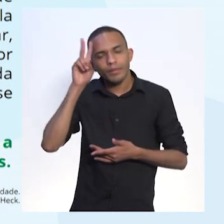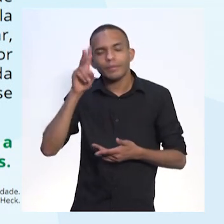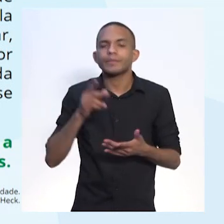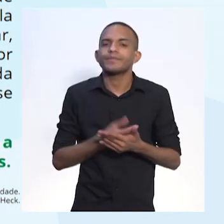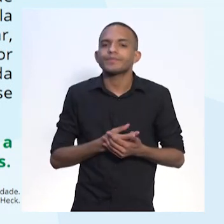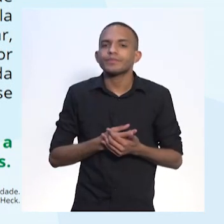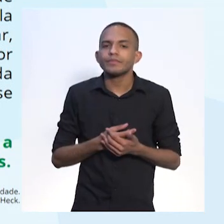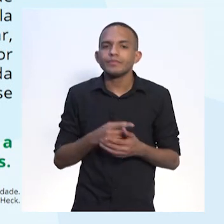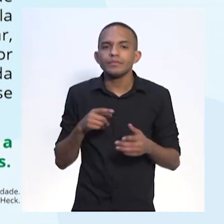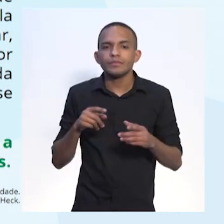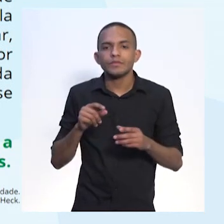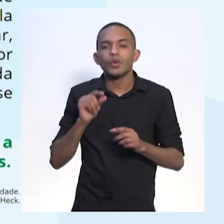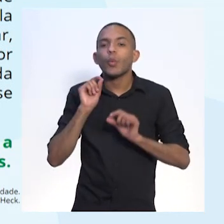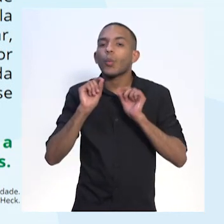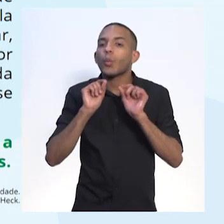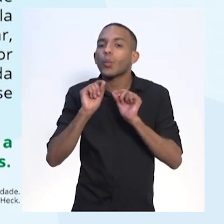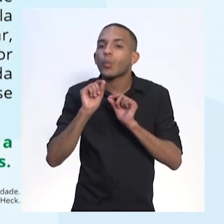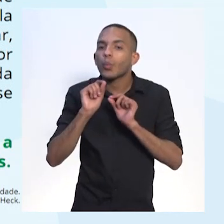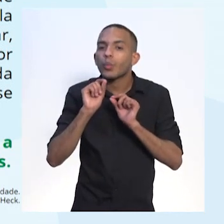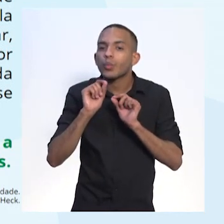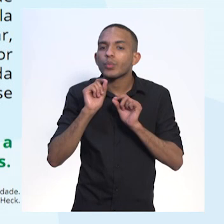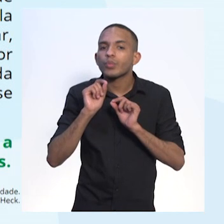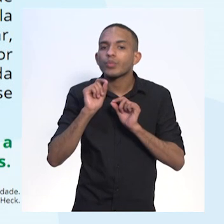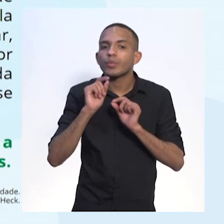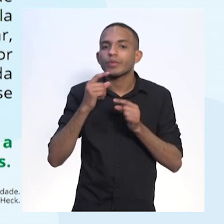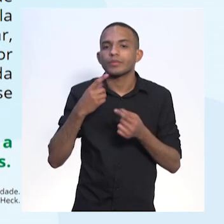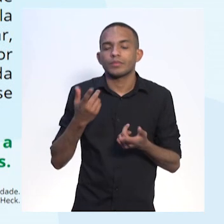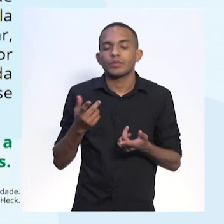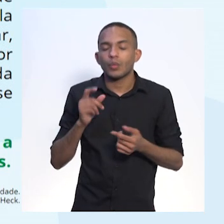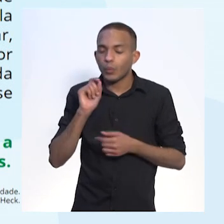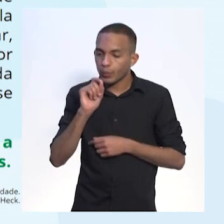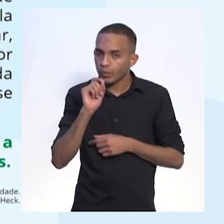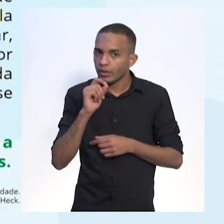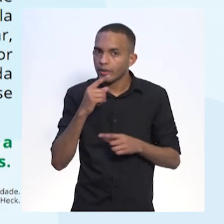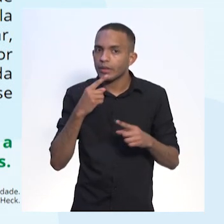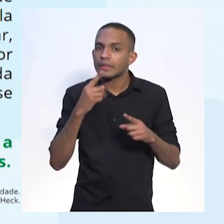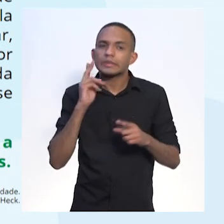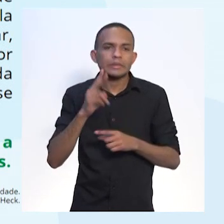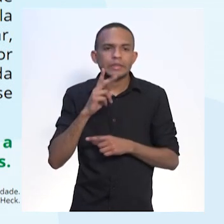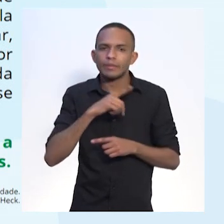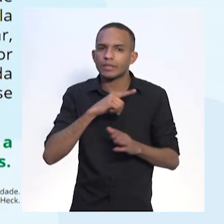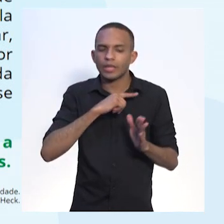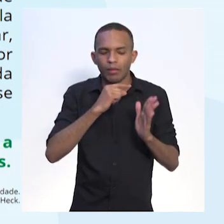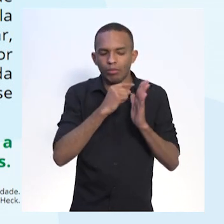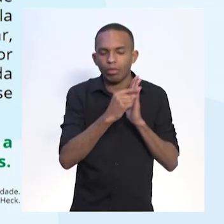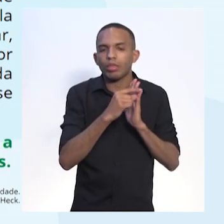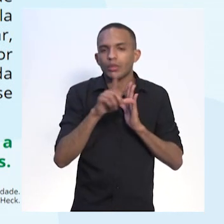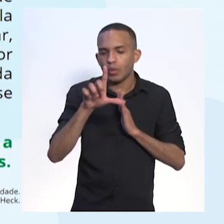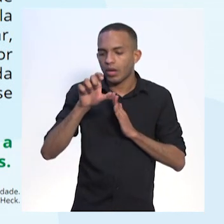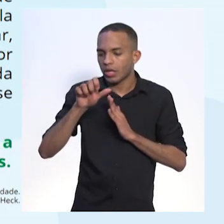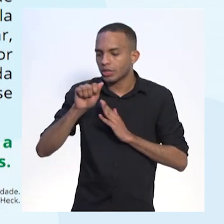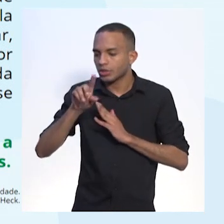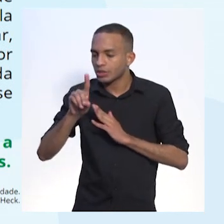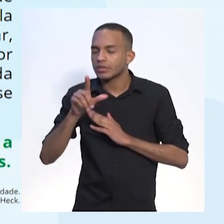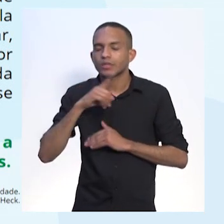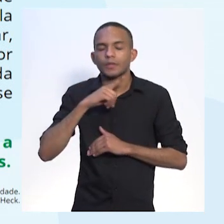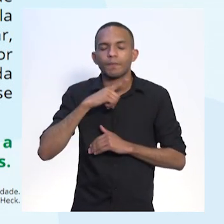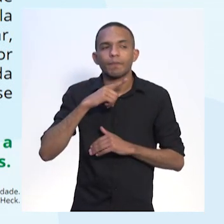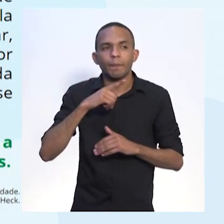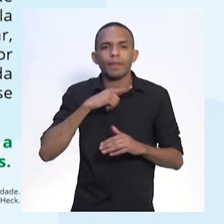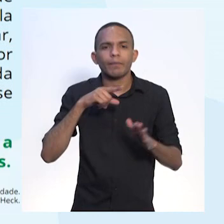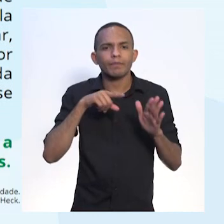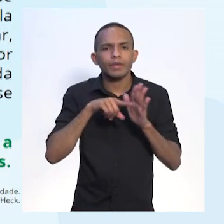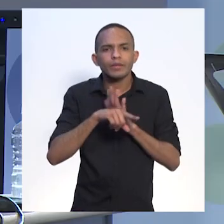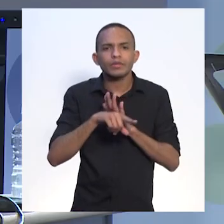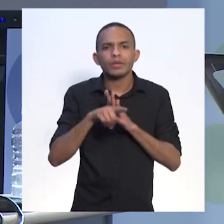perguntinhas. Ó, coloca aí. O quê? Porque, na verdade, vai ter uma pergunta disso, né, Déia? Eu vou conseguir tem colocar. uma pergunta? Tem uma pergunta